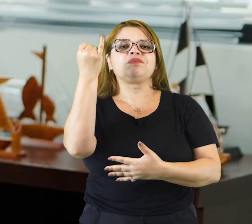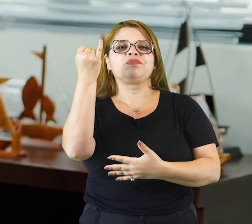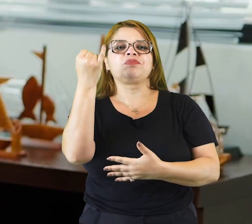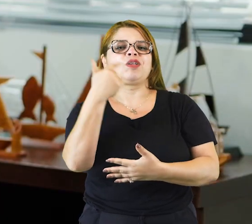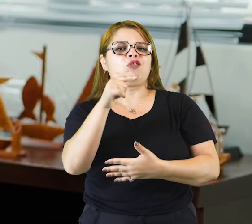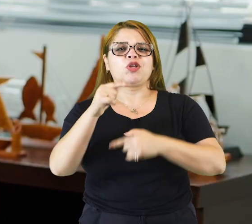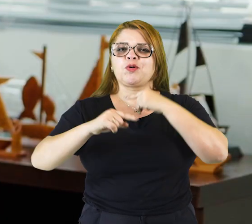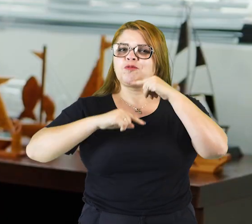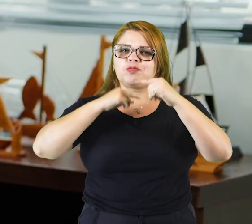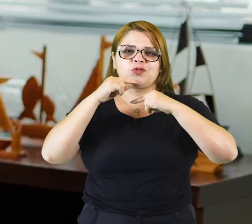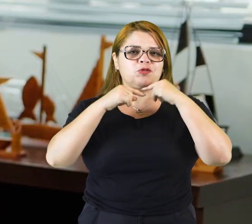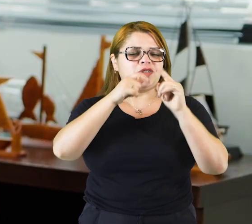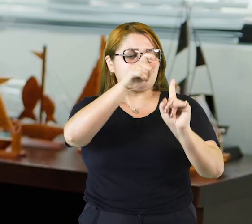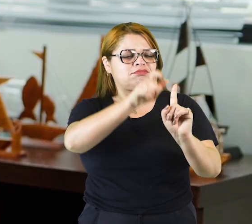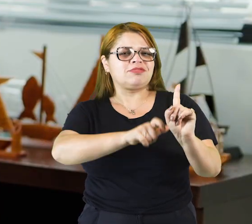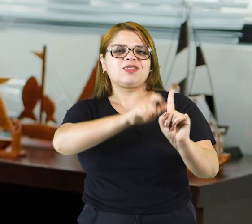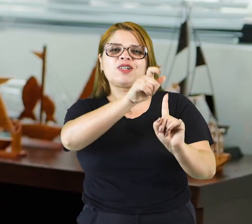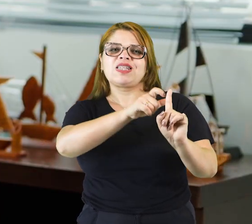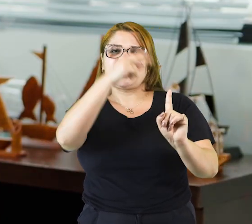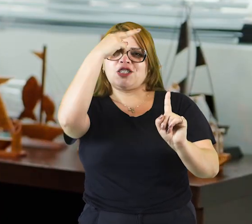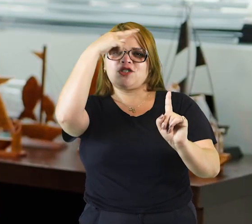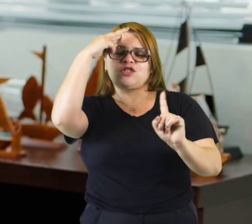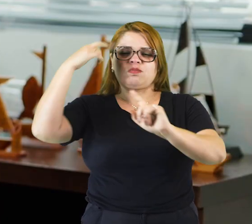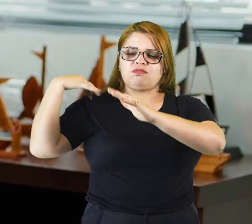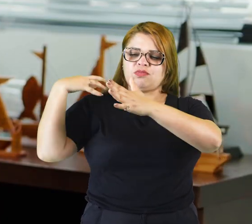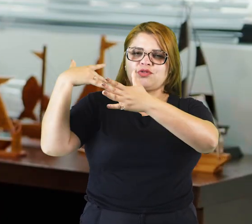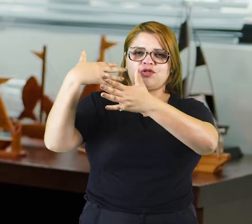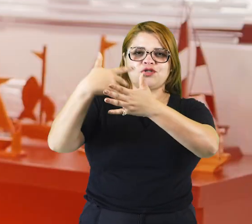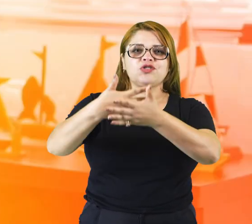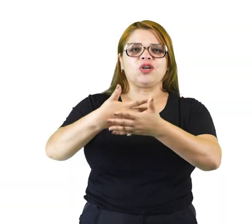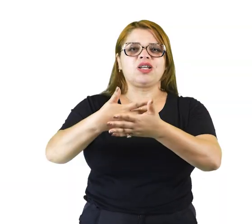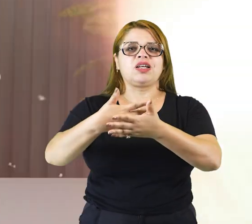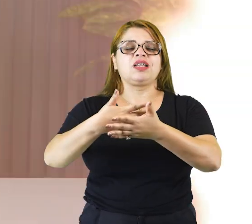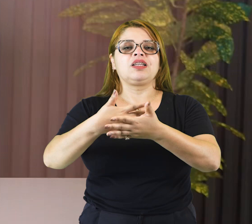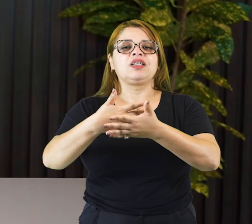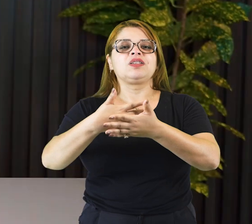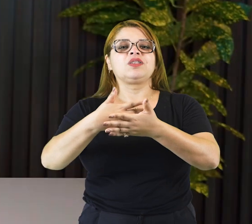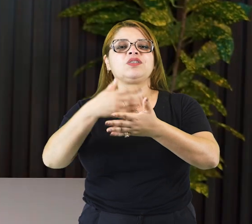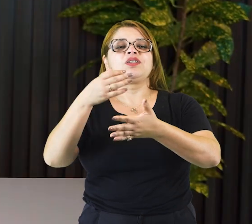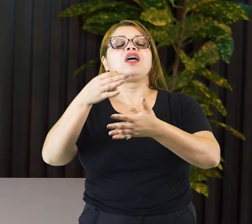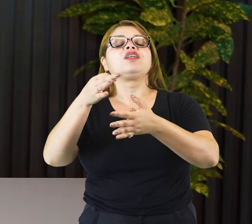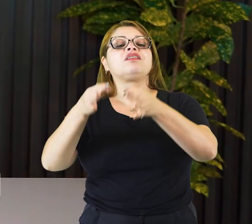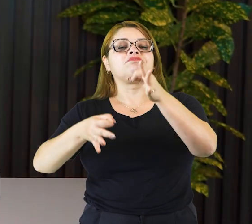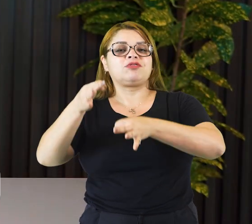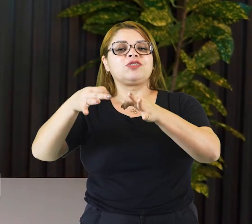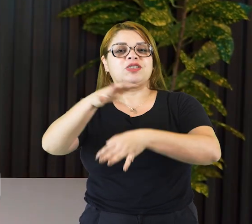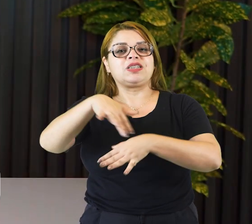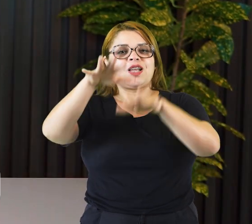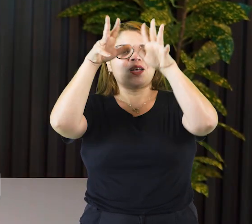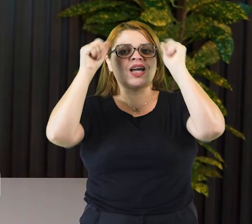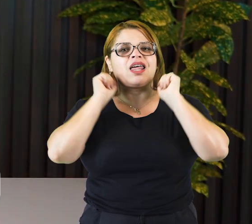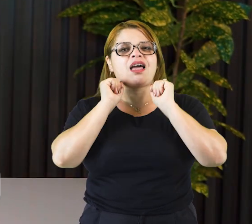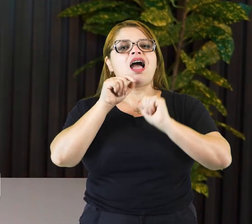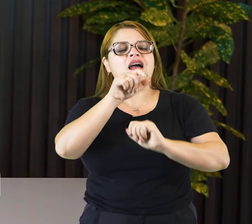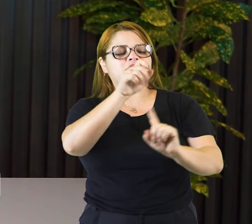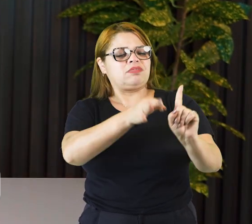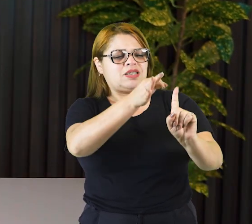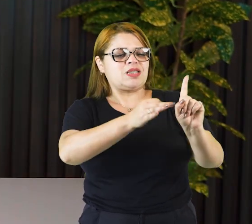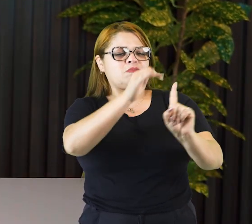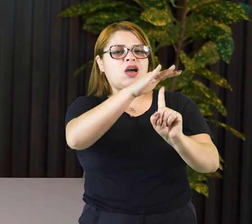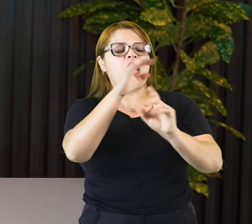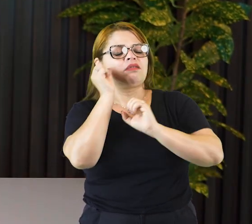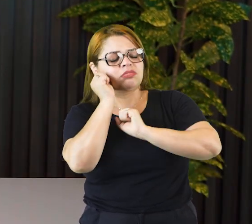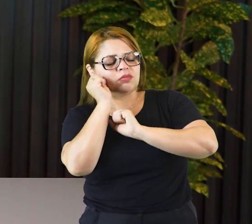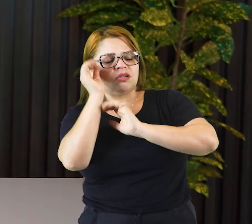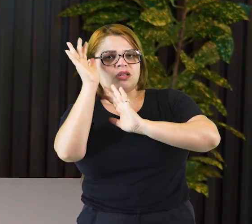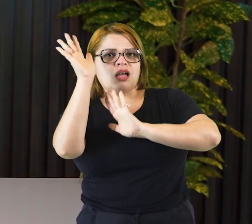dúvida alguma, um dos personagens mais importantes da história do judiciário acreano. Então, a desembargadora é aquela mulher que acordava de manhã